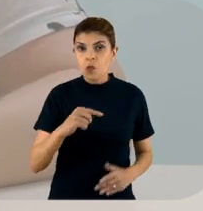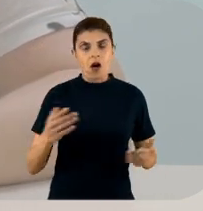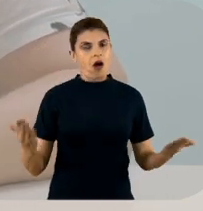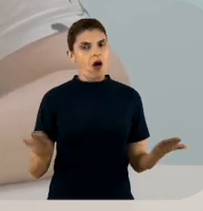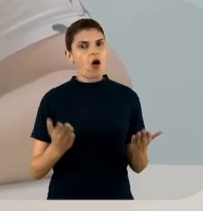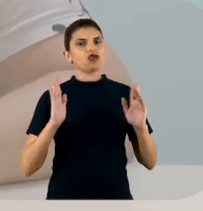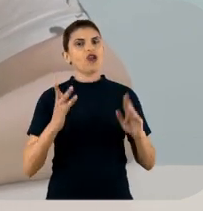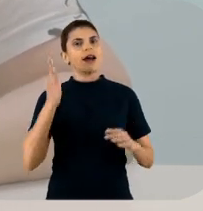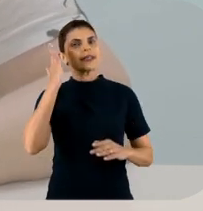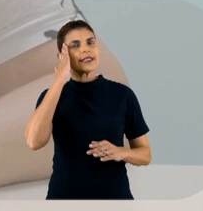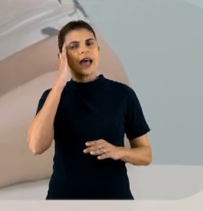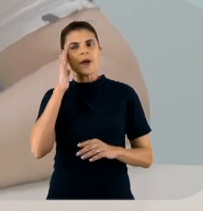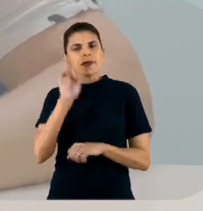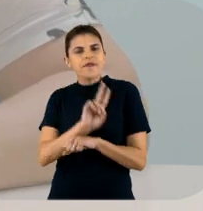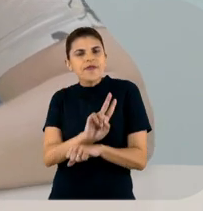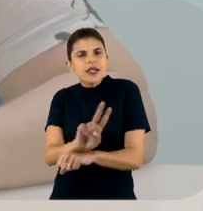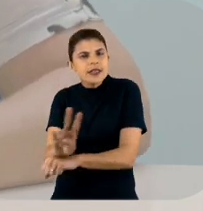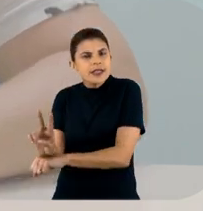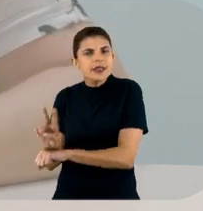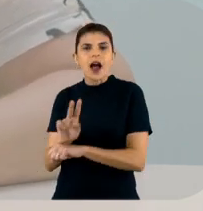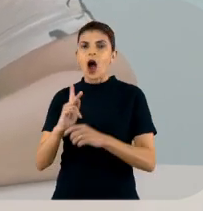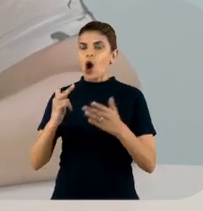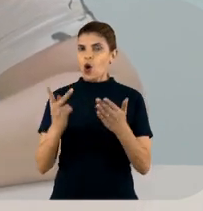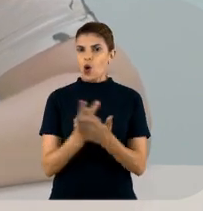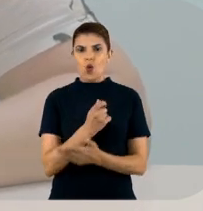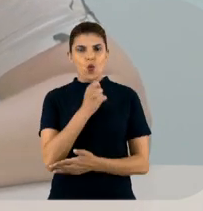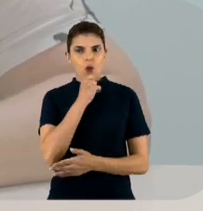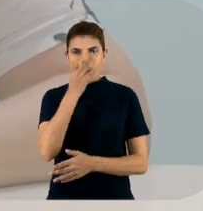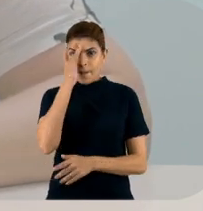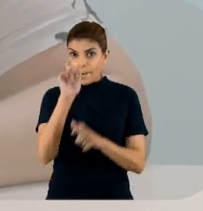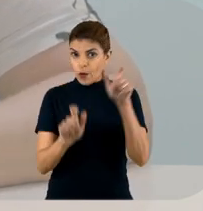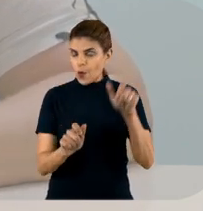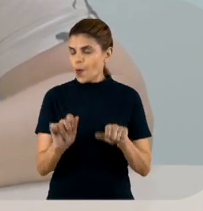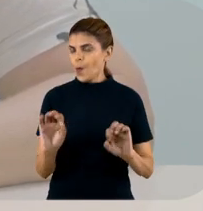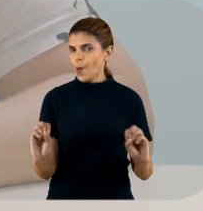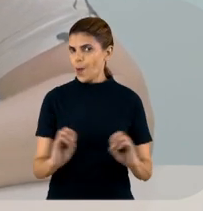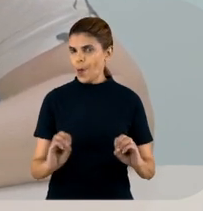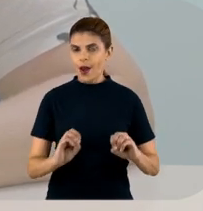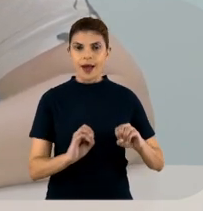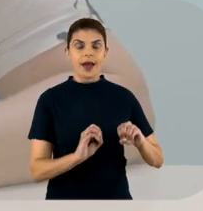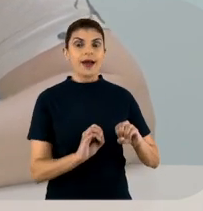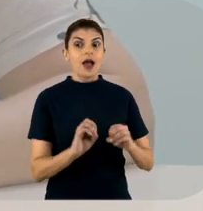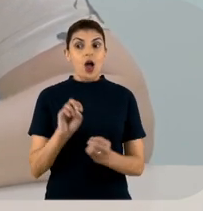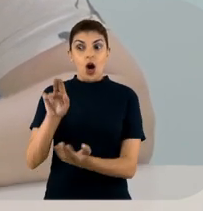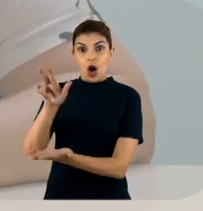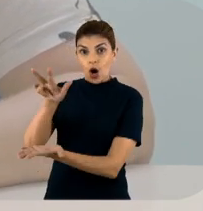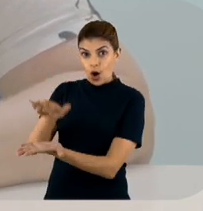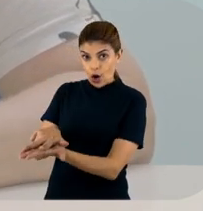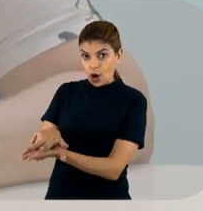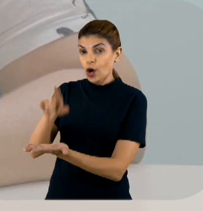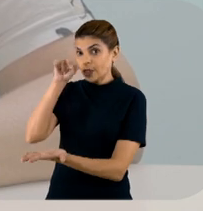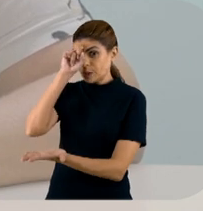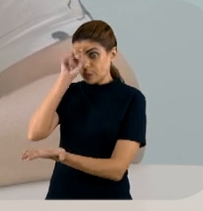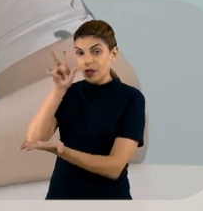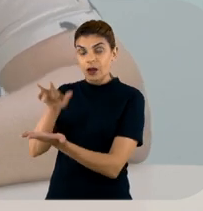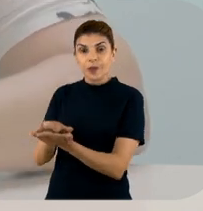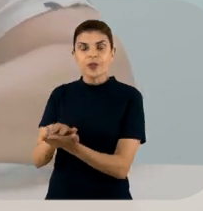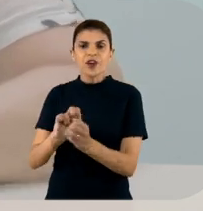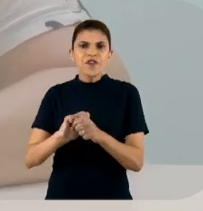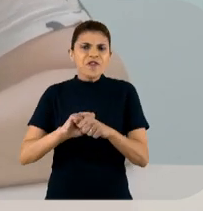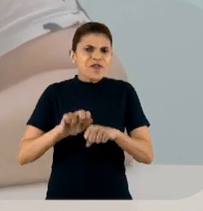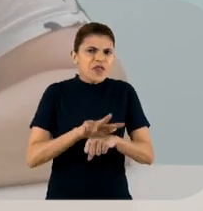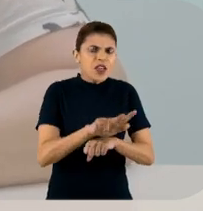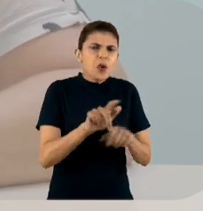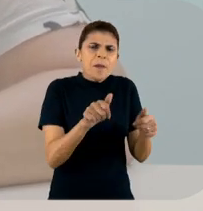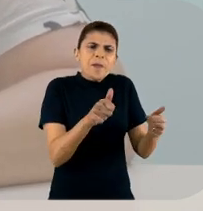agora quando a gente tenta fazer uma vigilância dos casos que não estão internados é que o vírus tem um curso de piora que